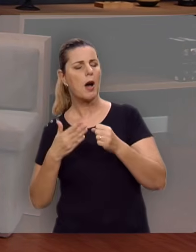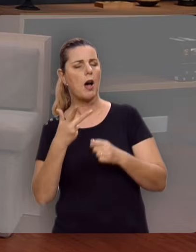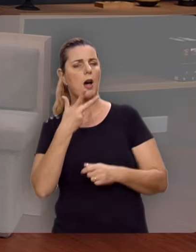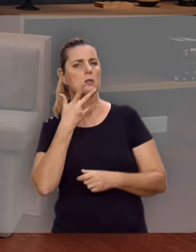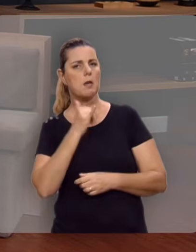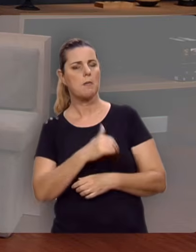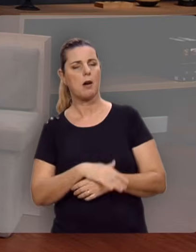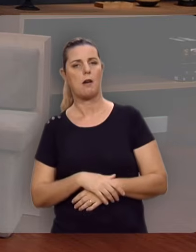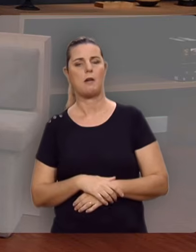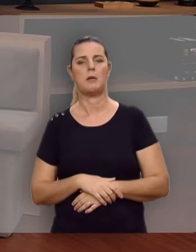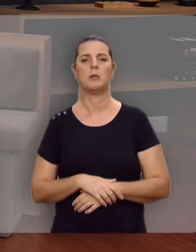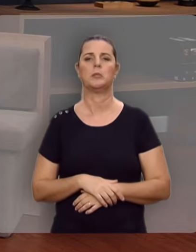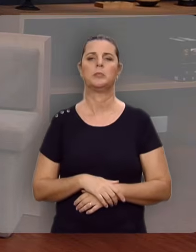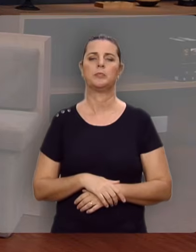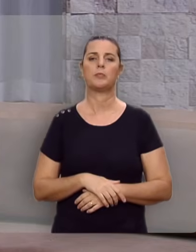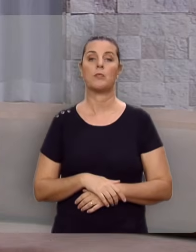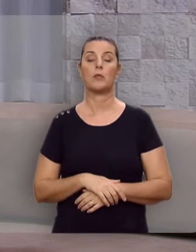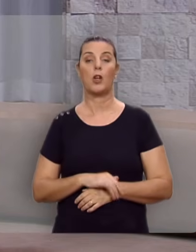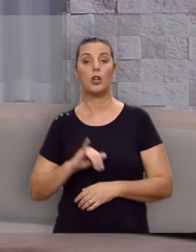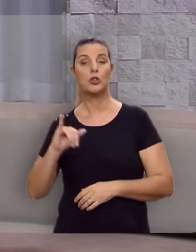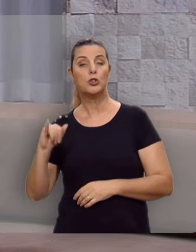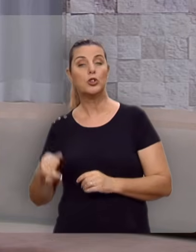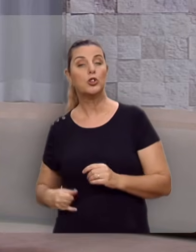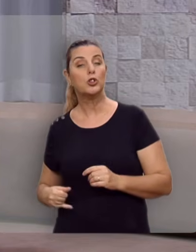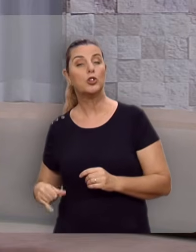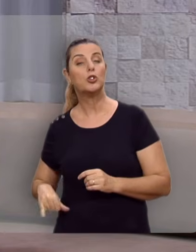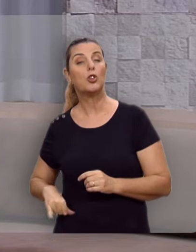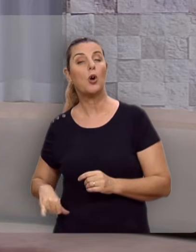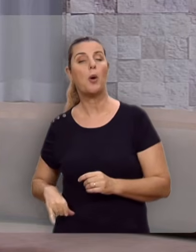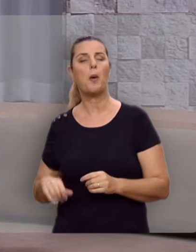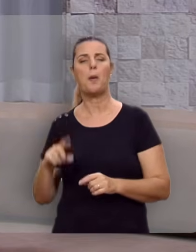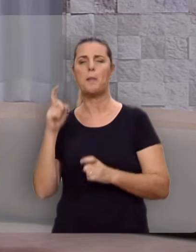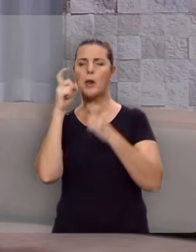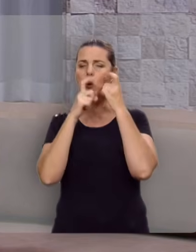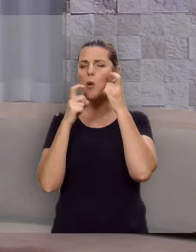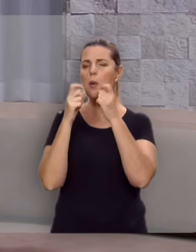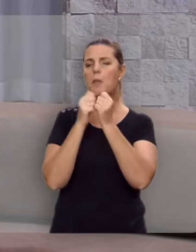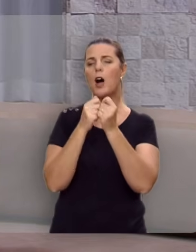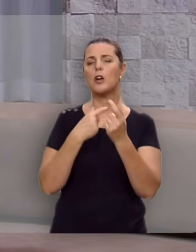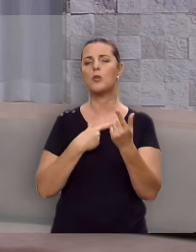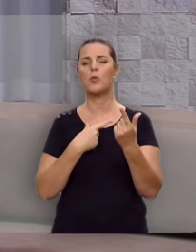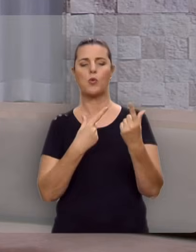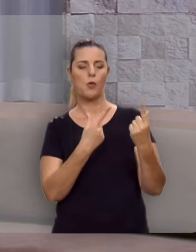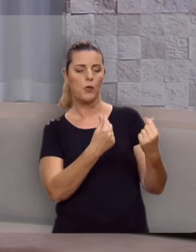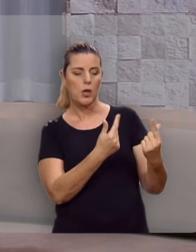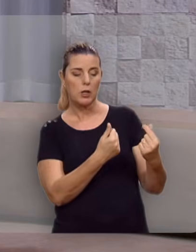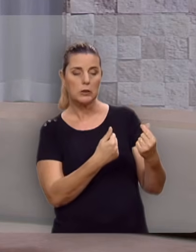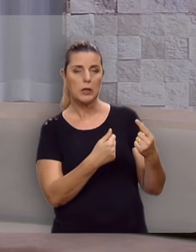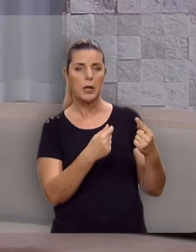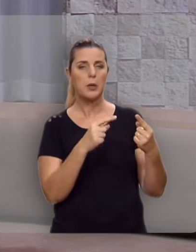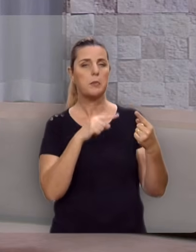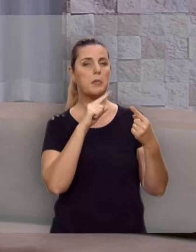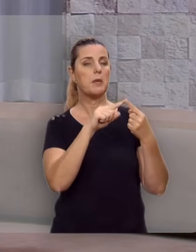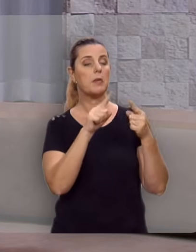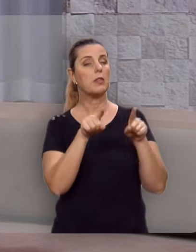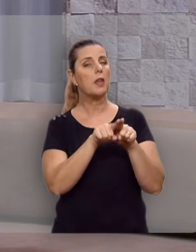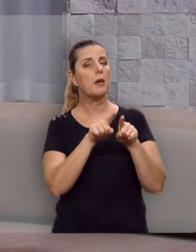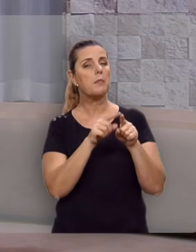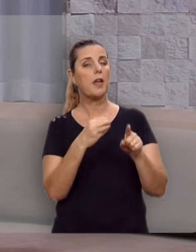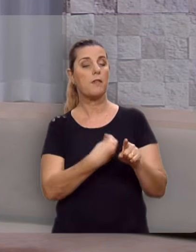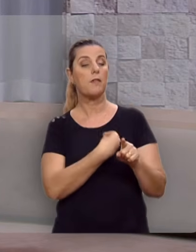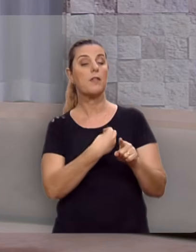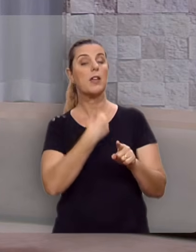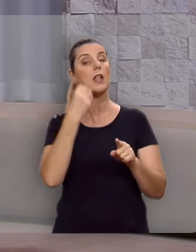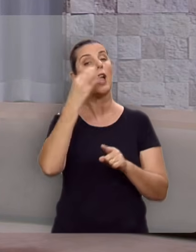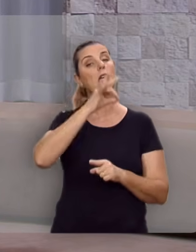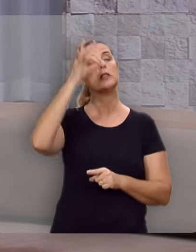como pai. Jó estava preocupado não com a vida financeira dos filhos, em primeiro lugar, mas preocupado